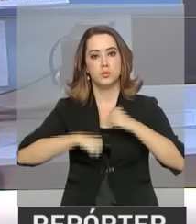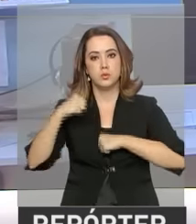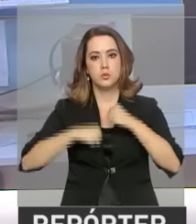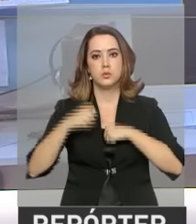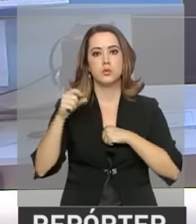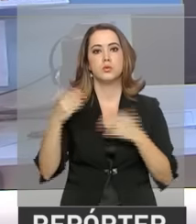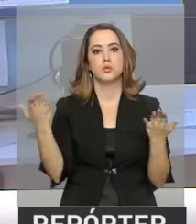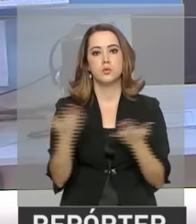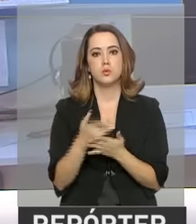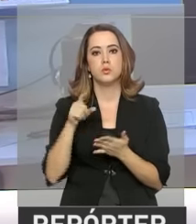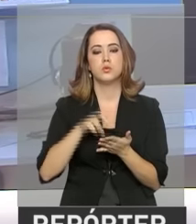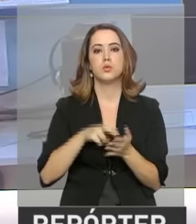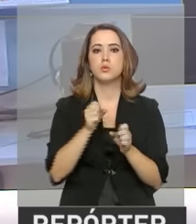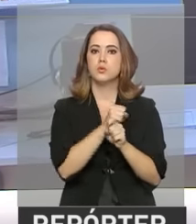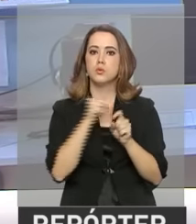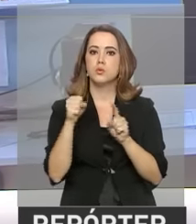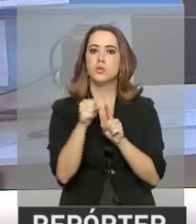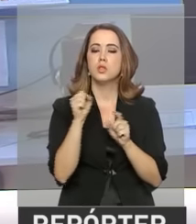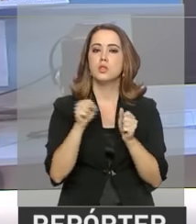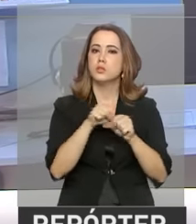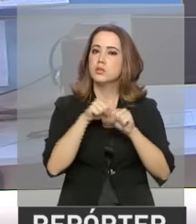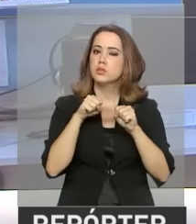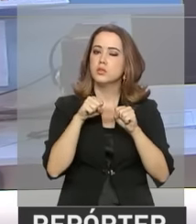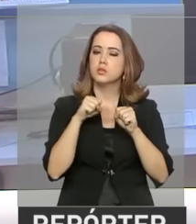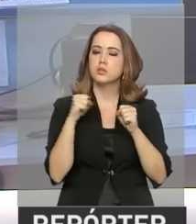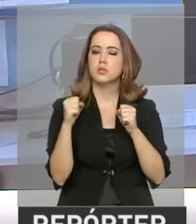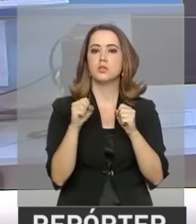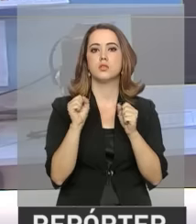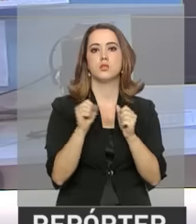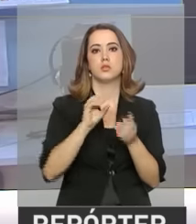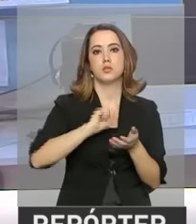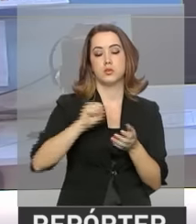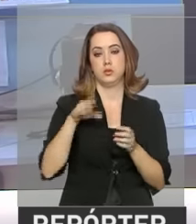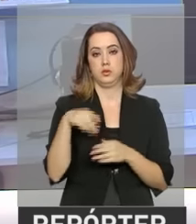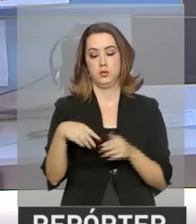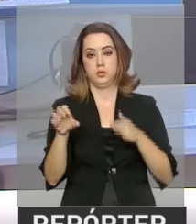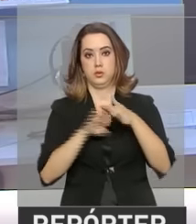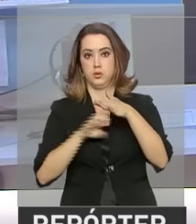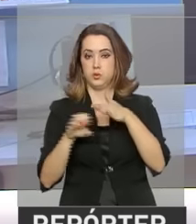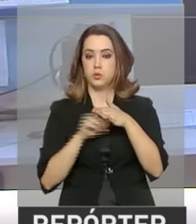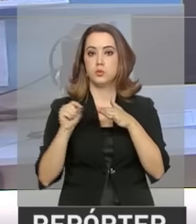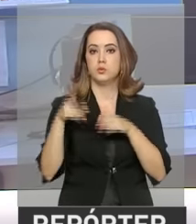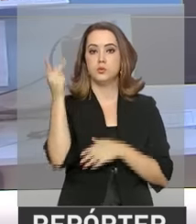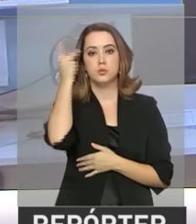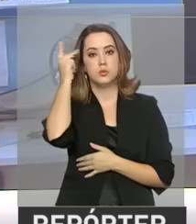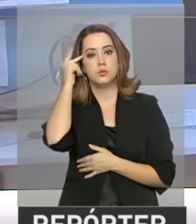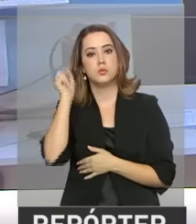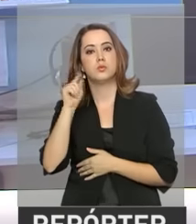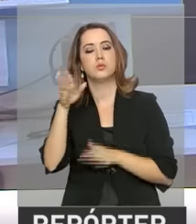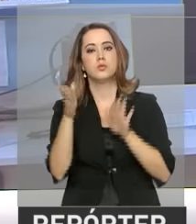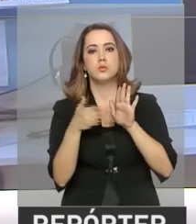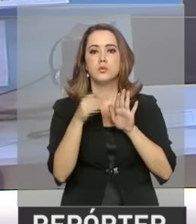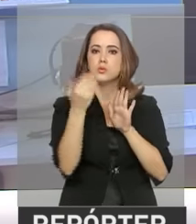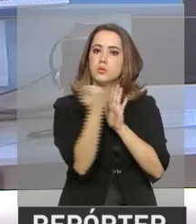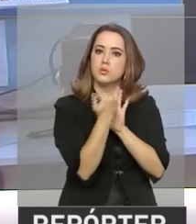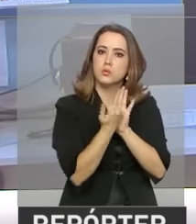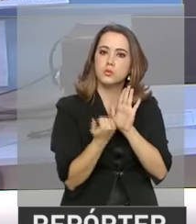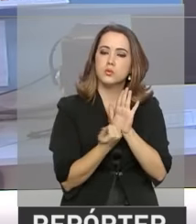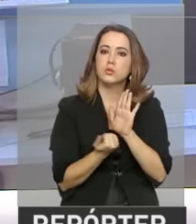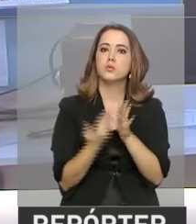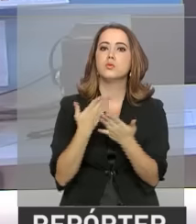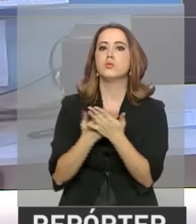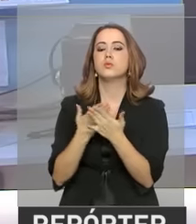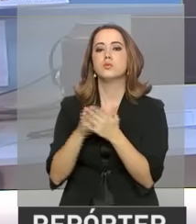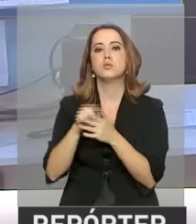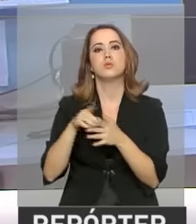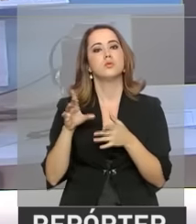Serviços esteve hoje na Associação Comercial de São Paulo. O ministro apresentou medidas que estão em estudo e podem ajudar a desburocratizar e